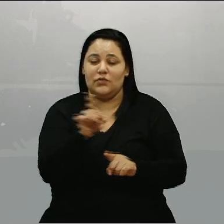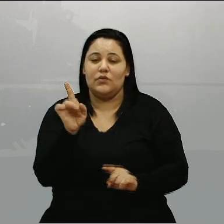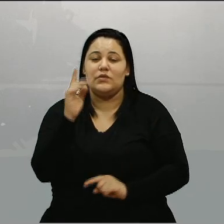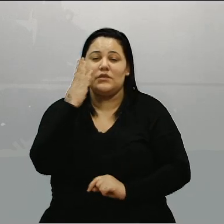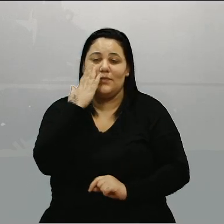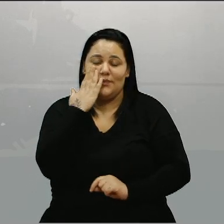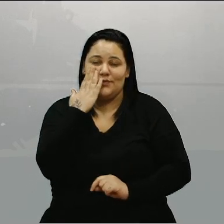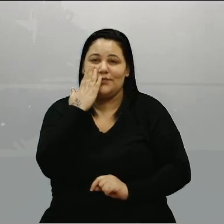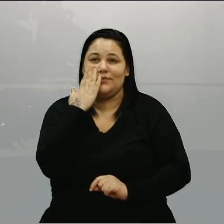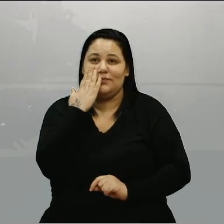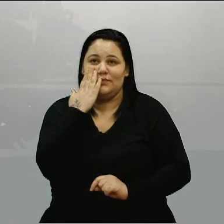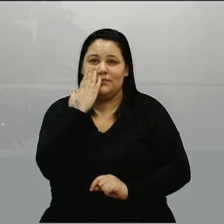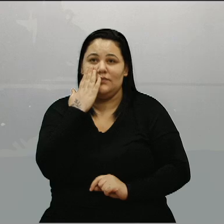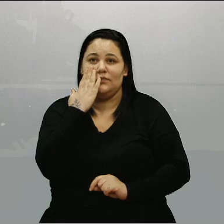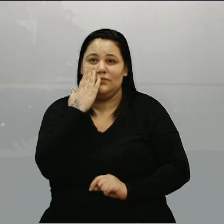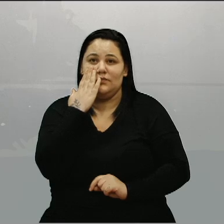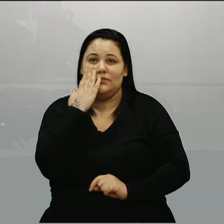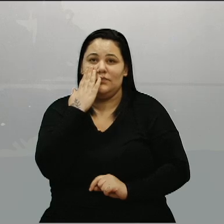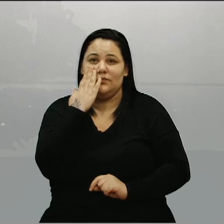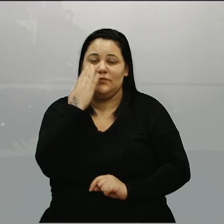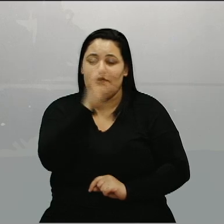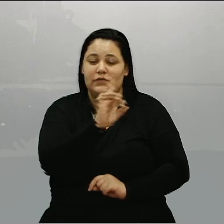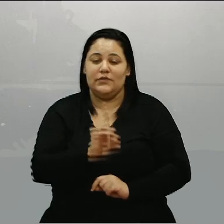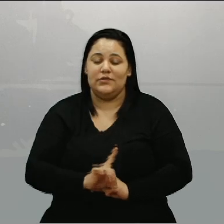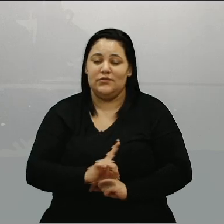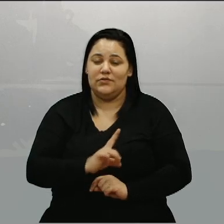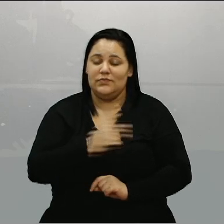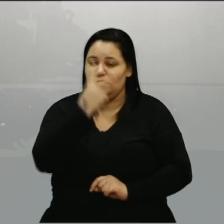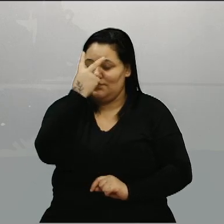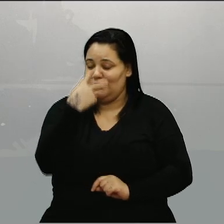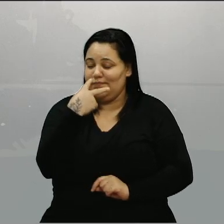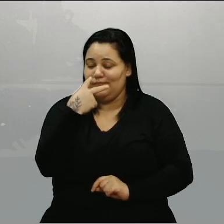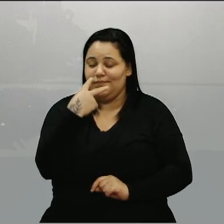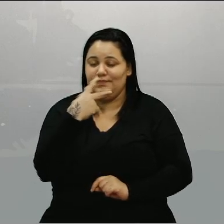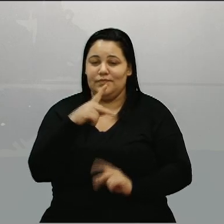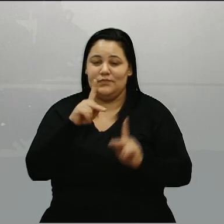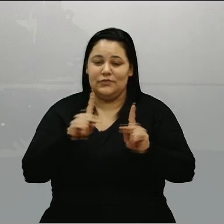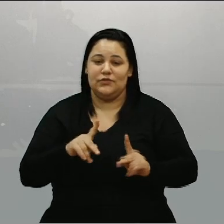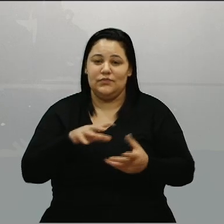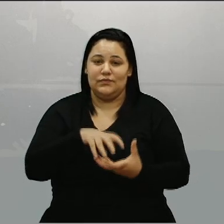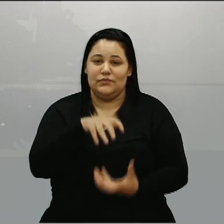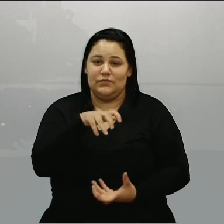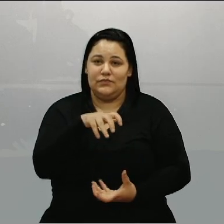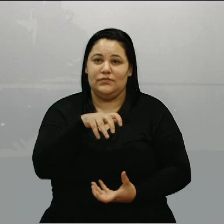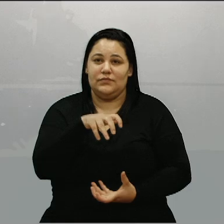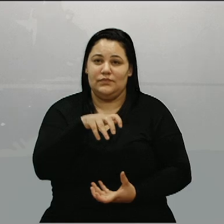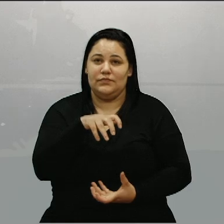gente, deficientes visuais, pessoas idosas